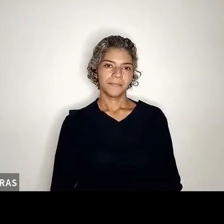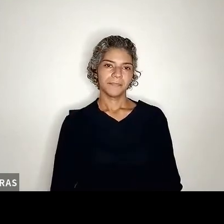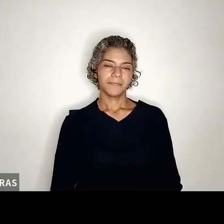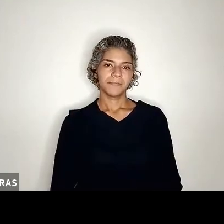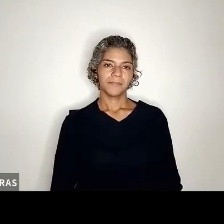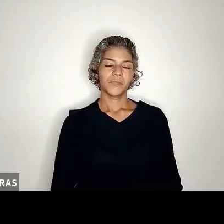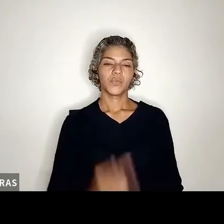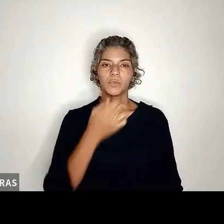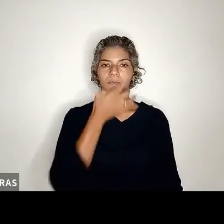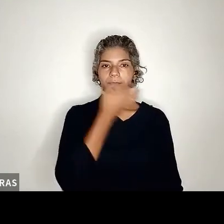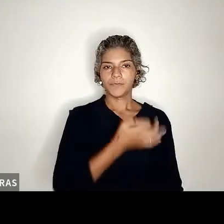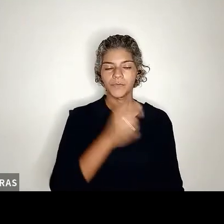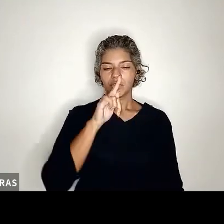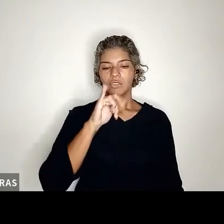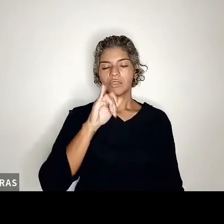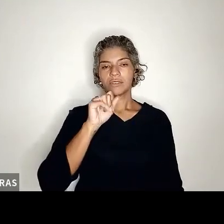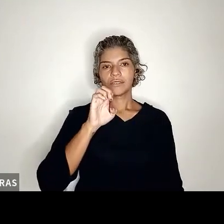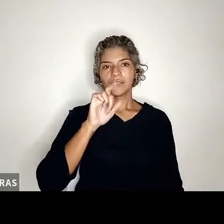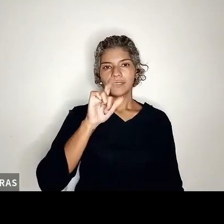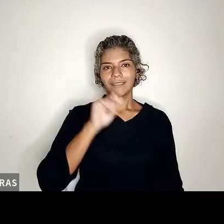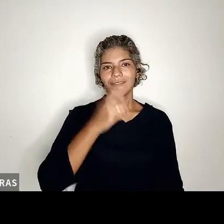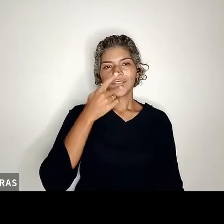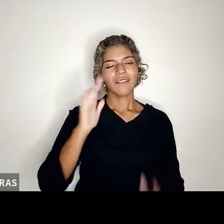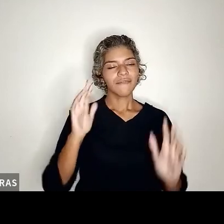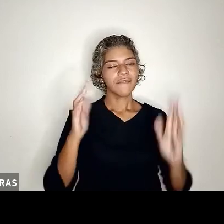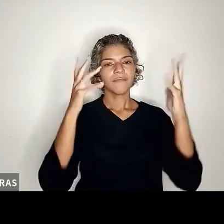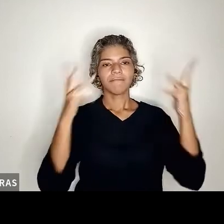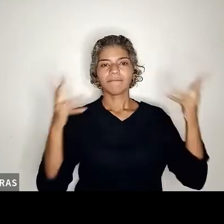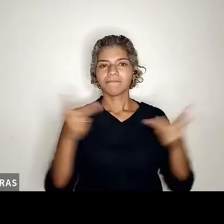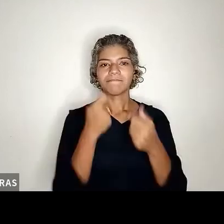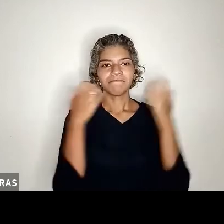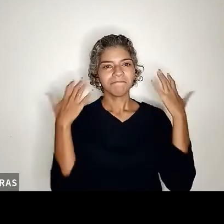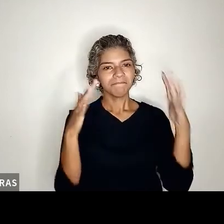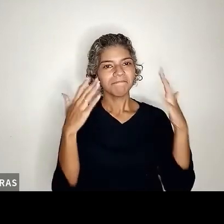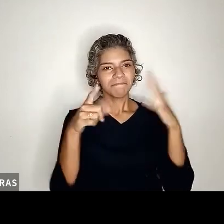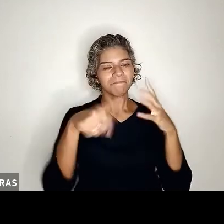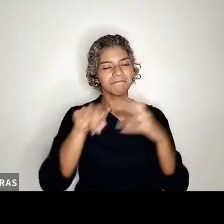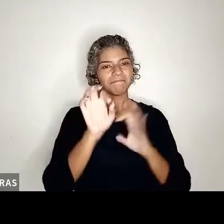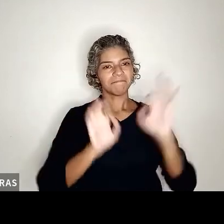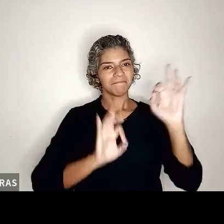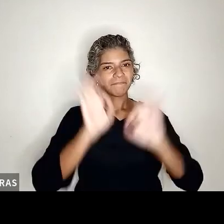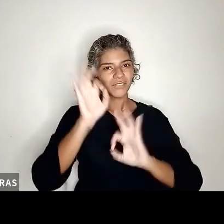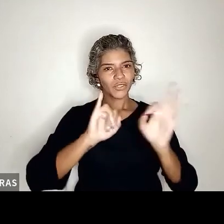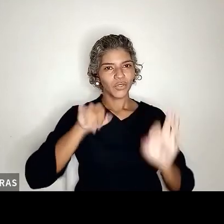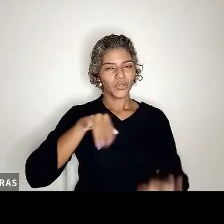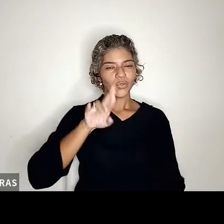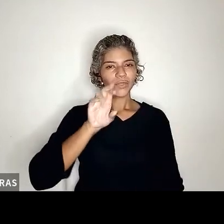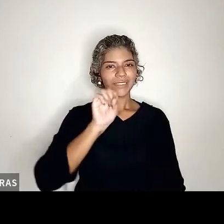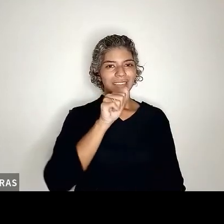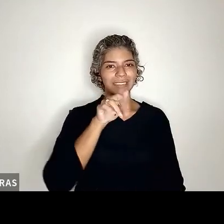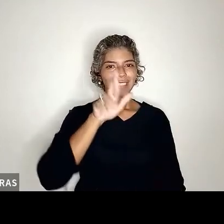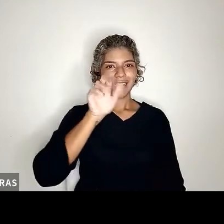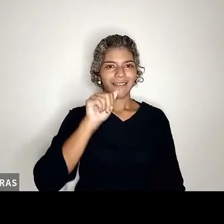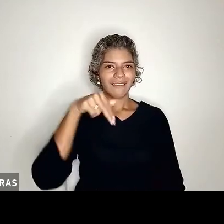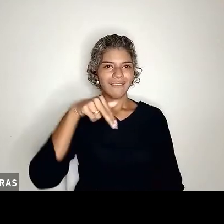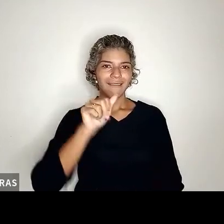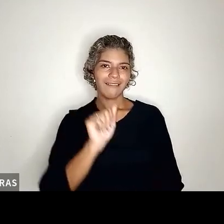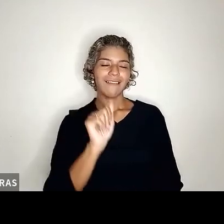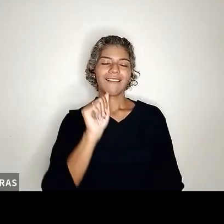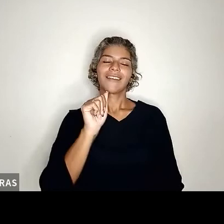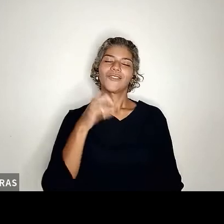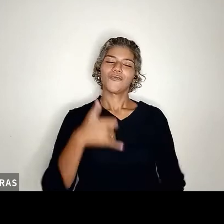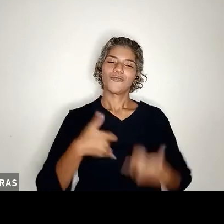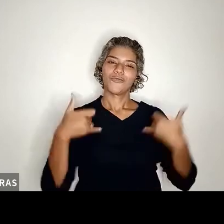Gisela Cardoso, evento maravilhoso, parabéns às organizadoras Jussara e Ana Pontes, orgulho de vocês serem do DESP.